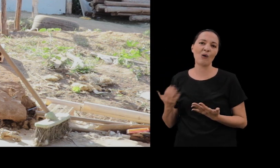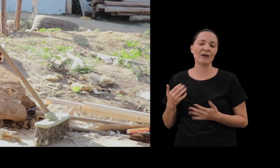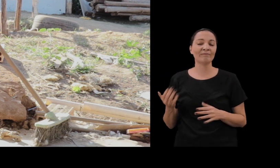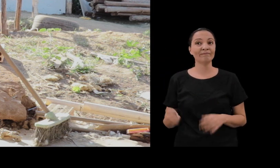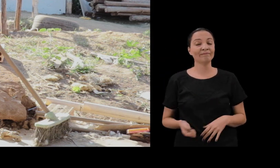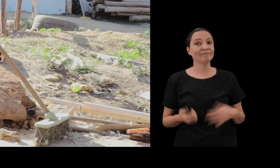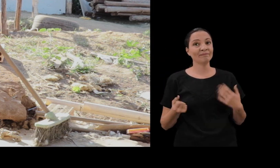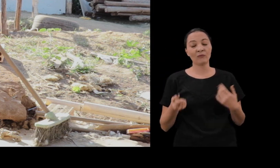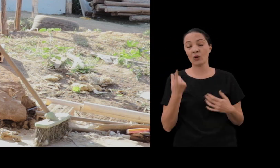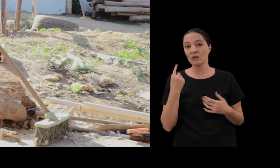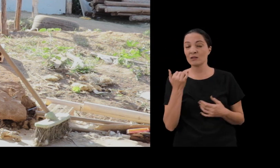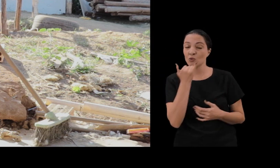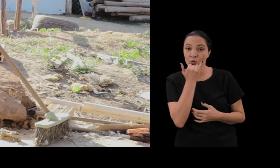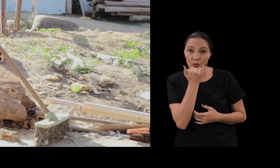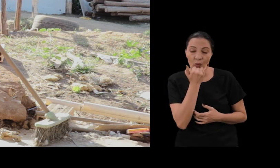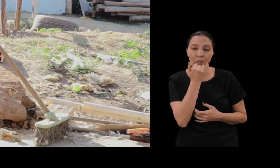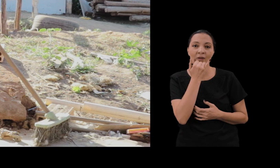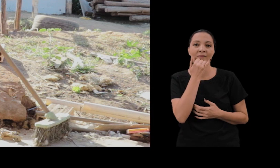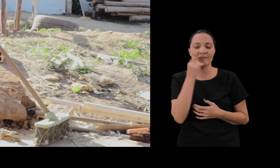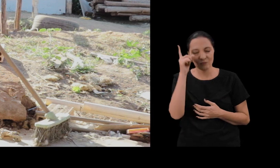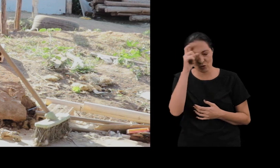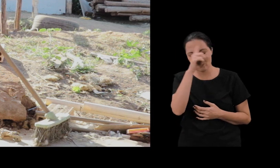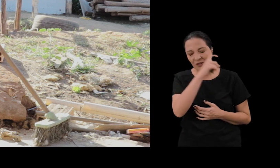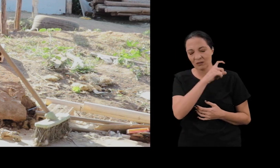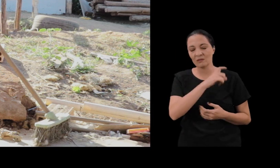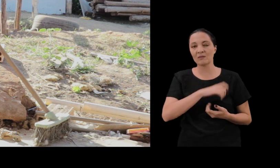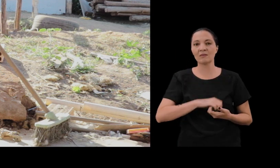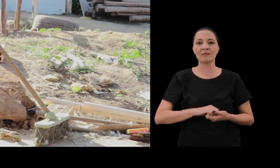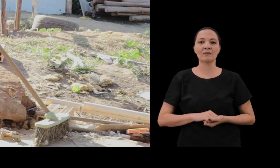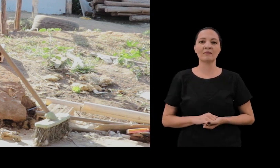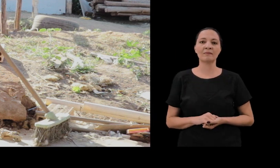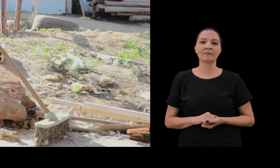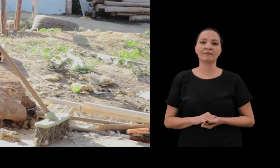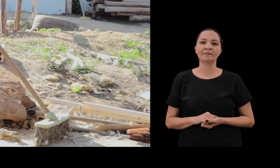Desculpa, porque dói mesmo, é difícil.